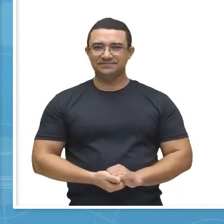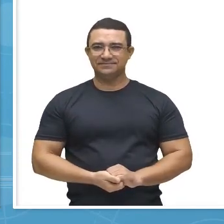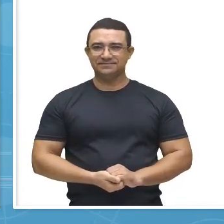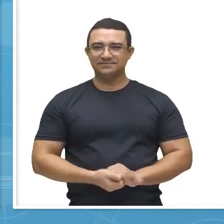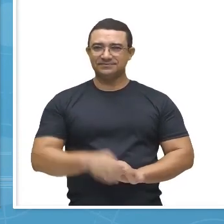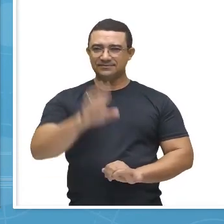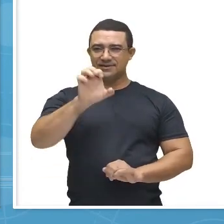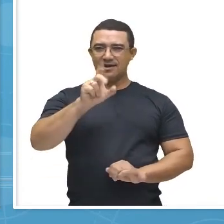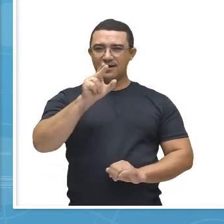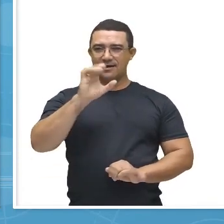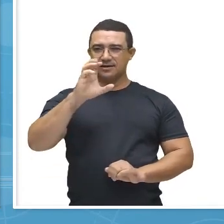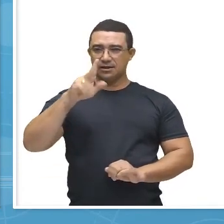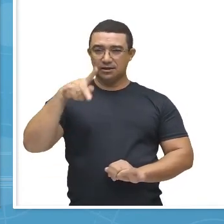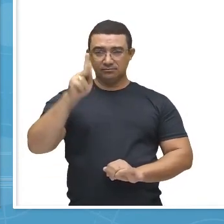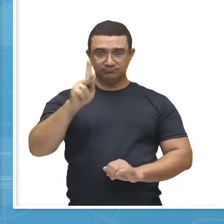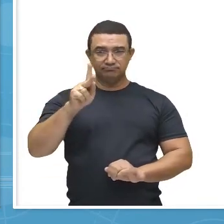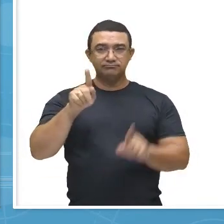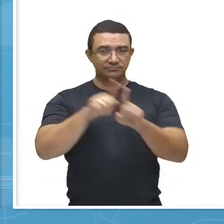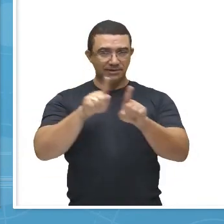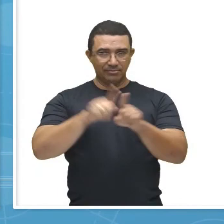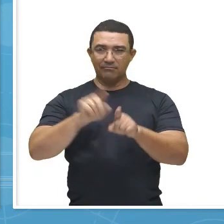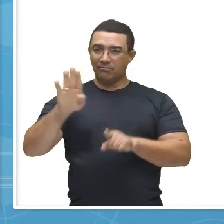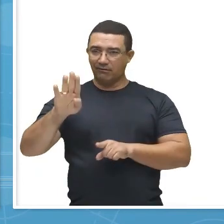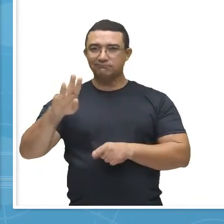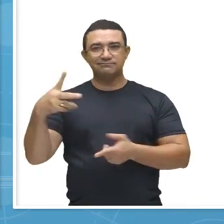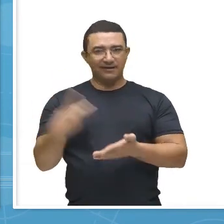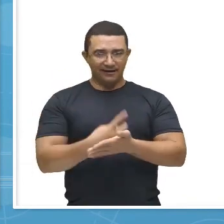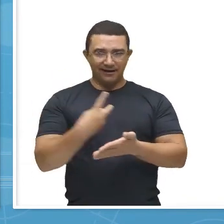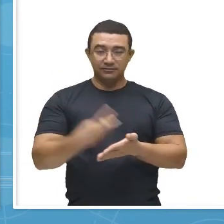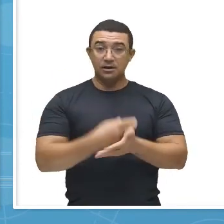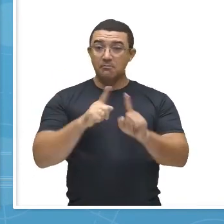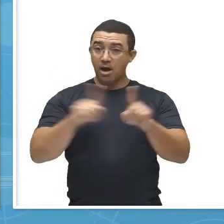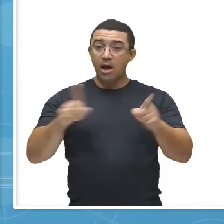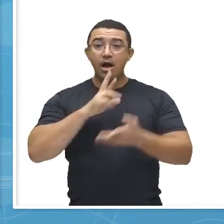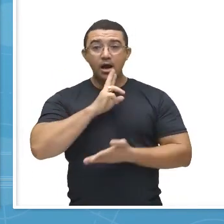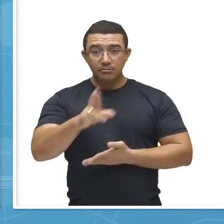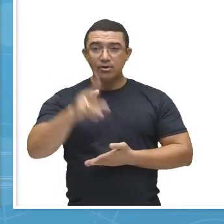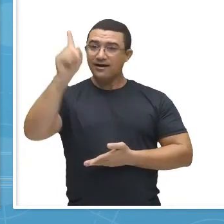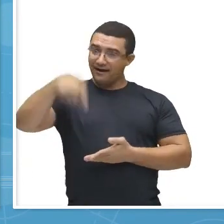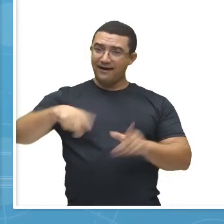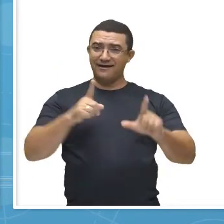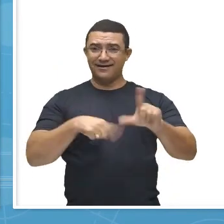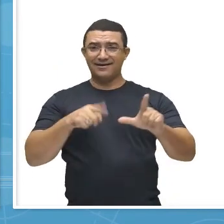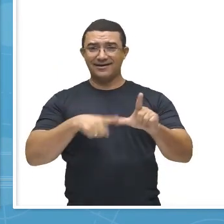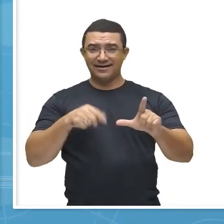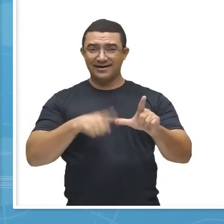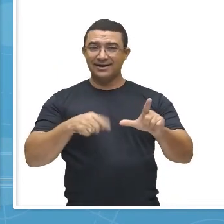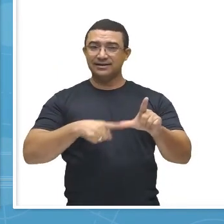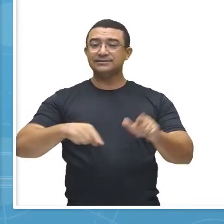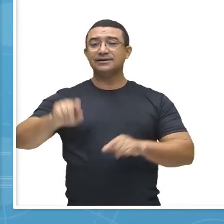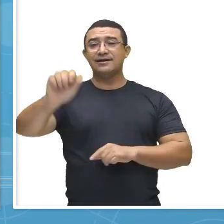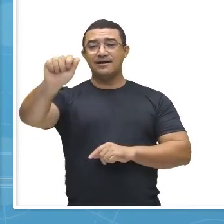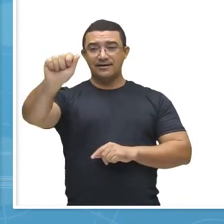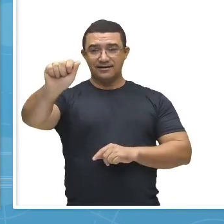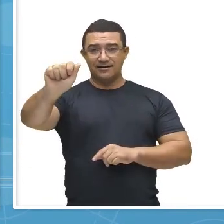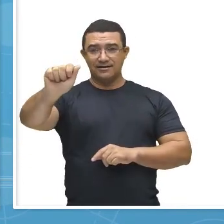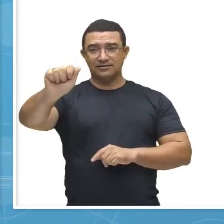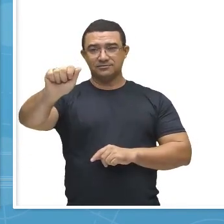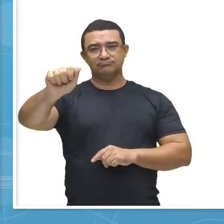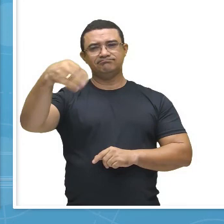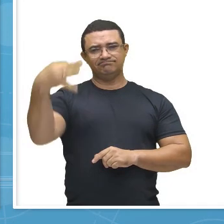Eric Matheus também colocou B, mas também está errado. Mas a nossa resposta é a letra, vamos lá?